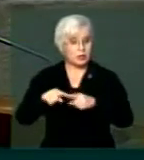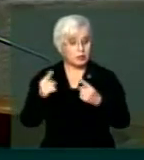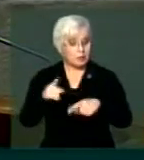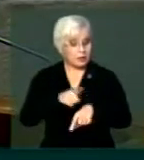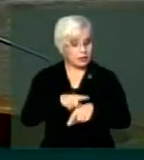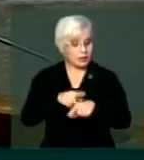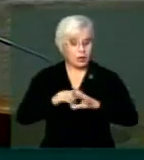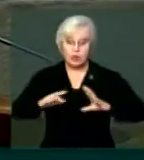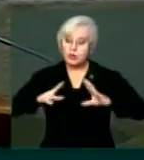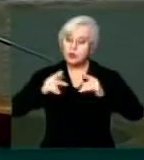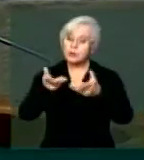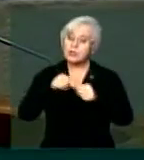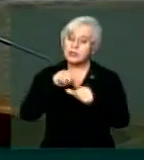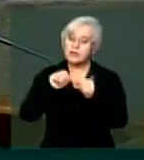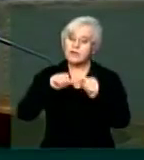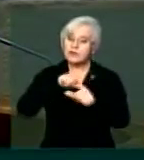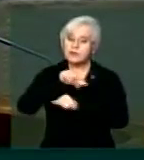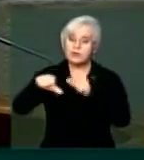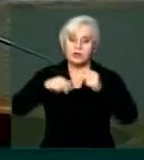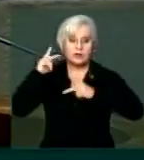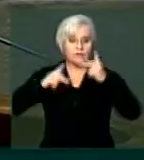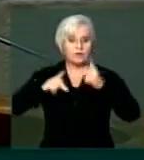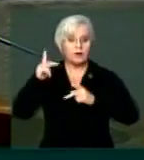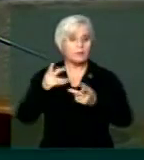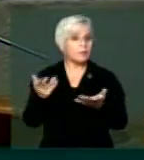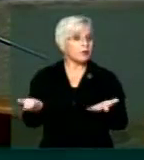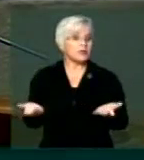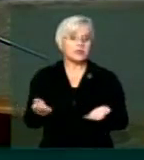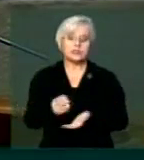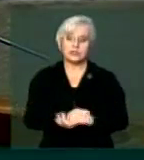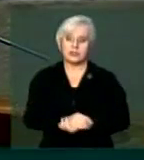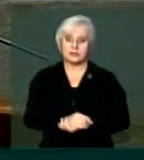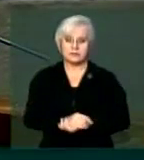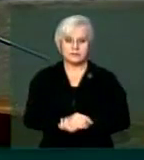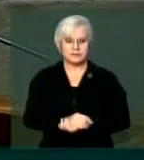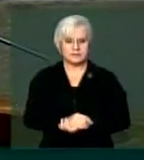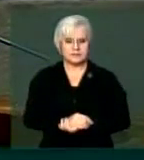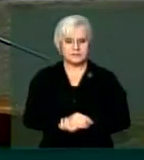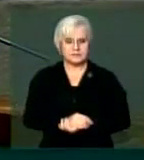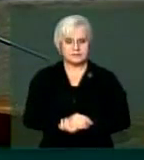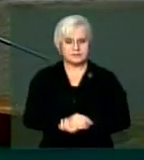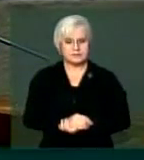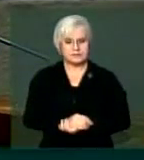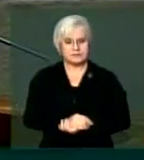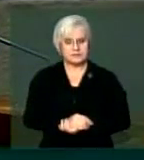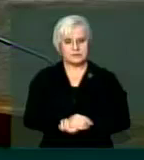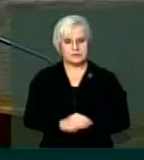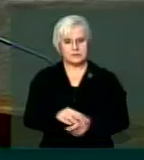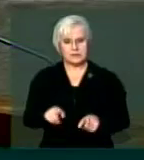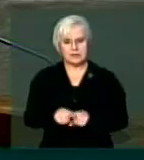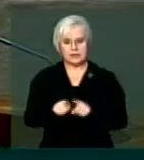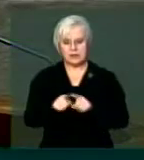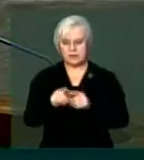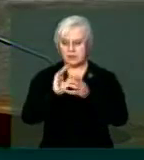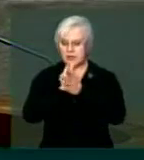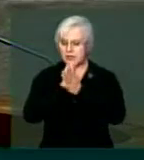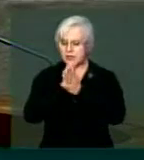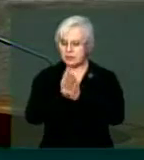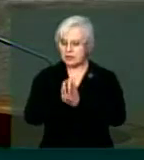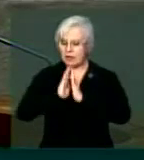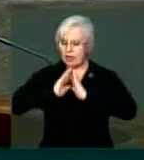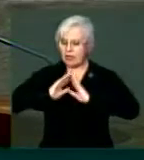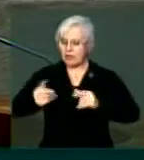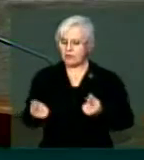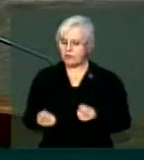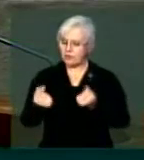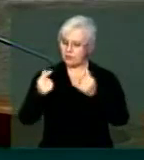queria fazer a reforma política, a começar pelo financiamento público exclusivo e o fim e a criminalização do